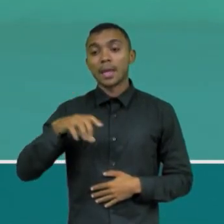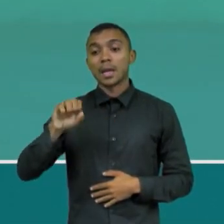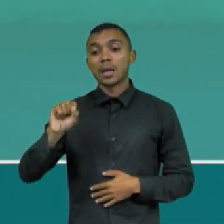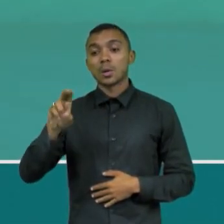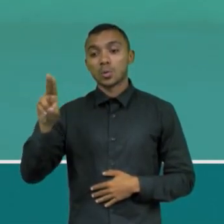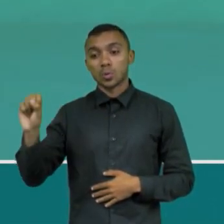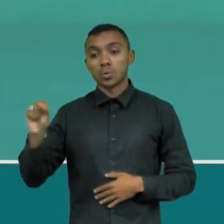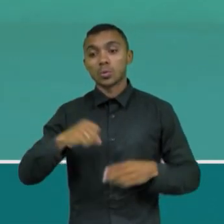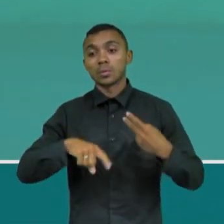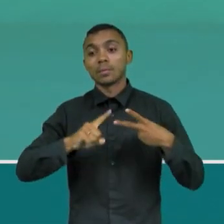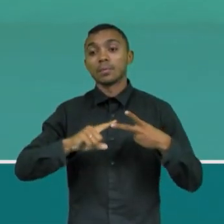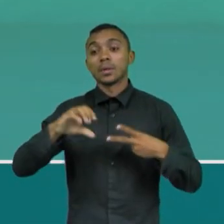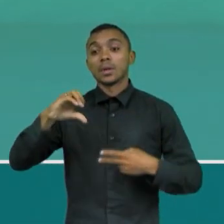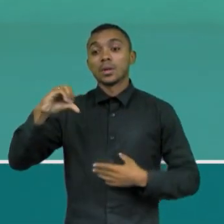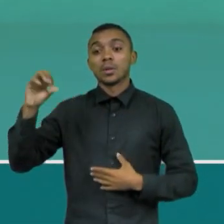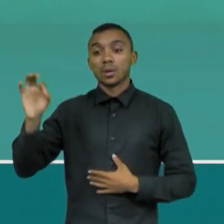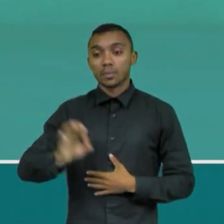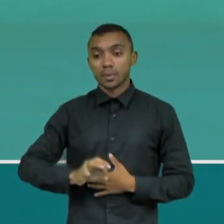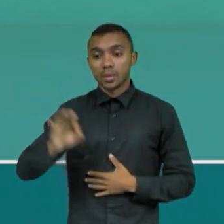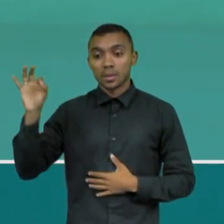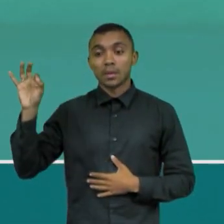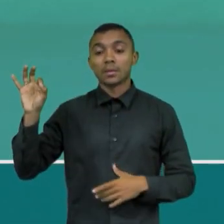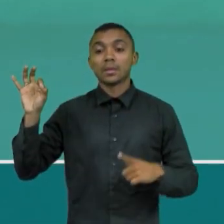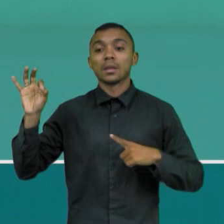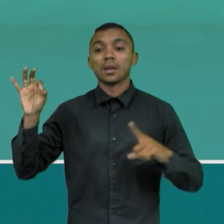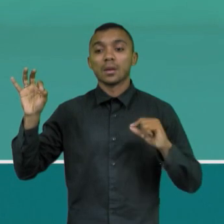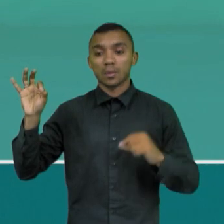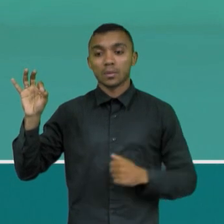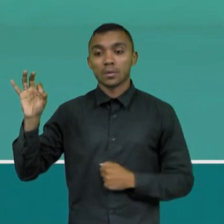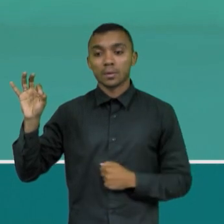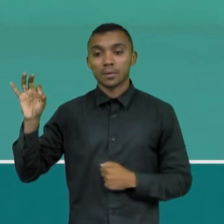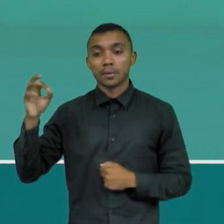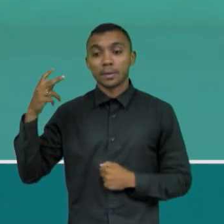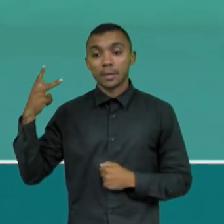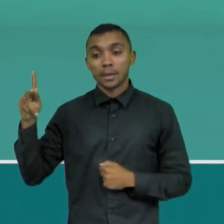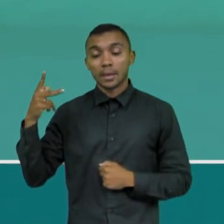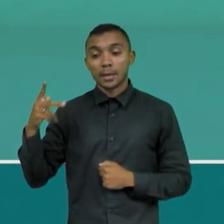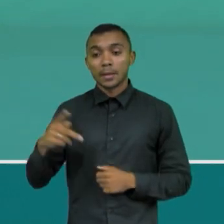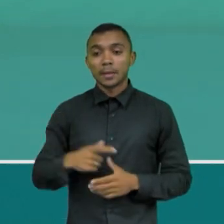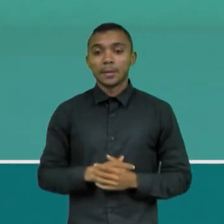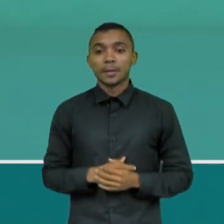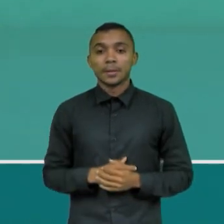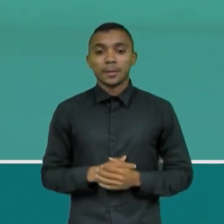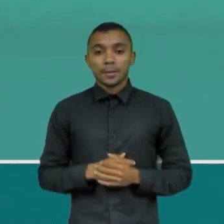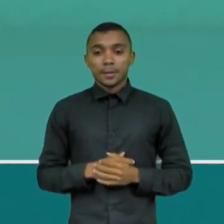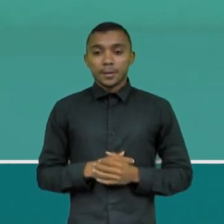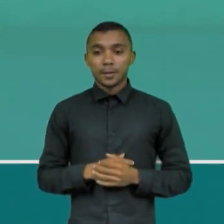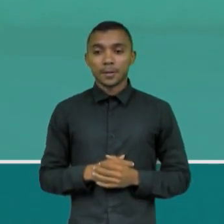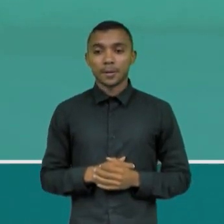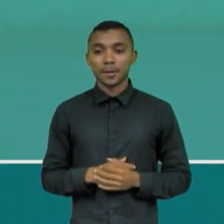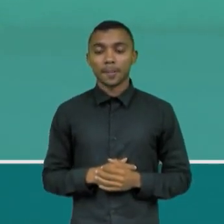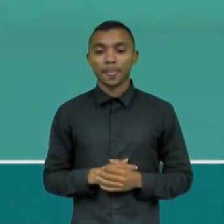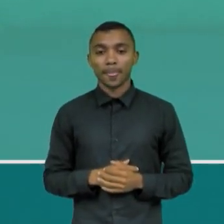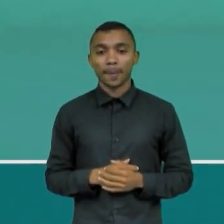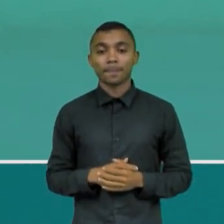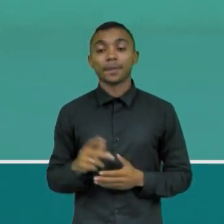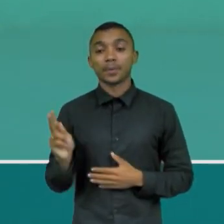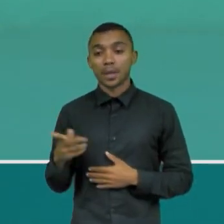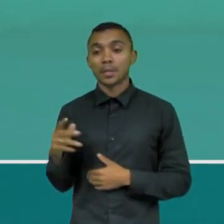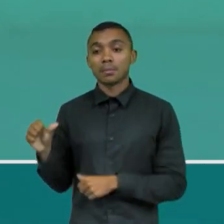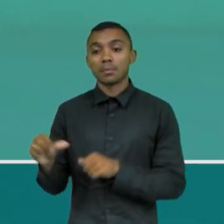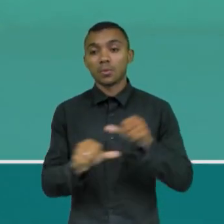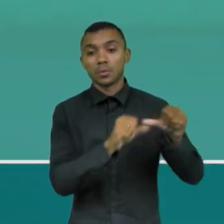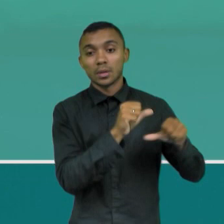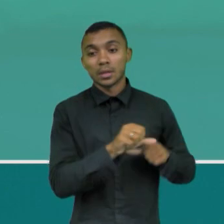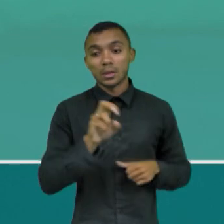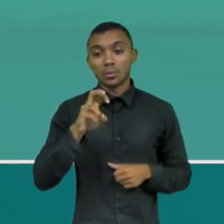apenas 9% recorrem a um serviço médico particular. Esses percentuais se alteram para